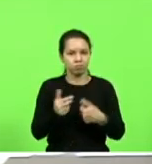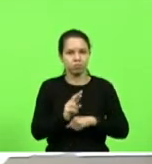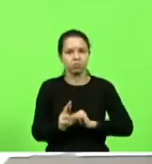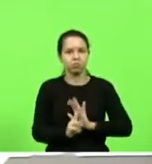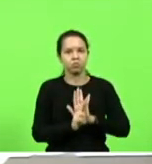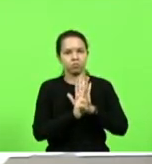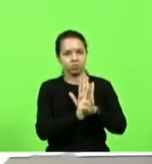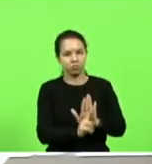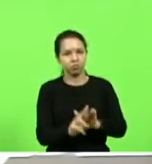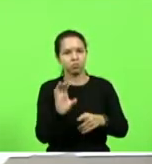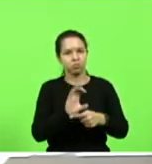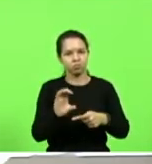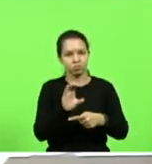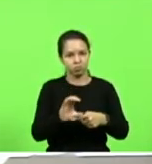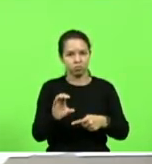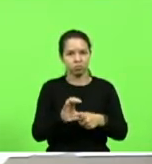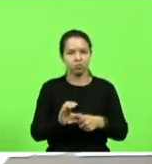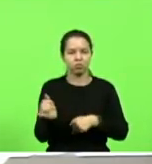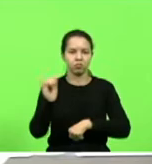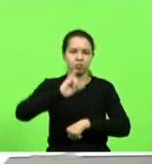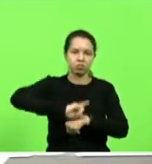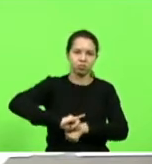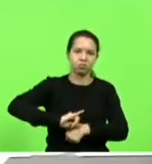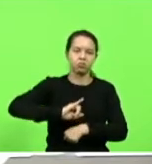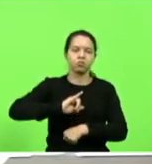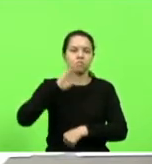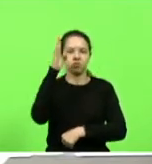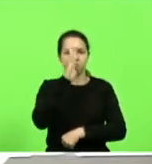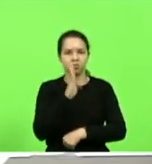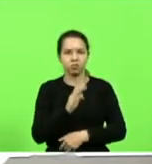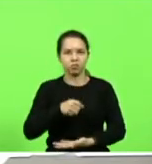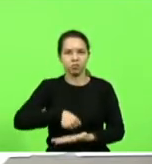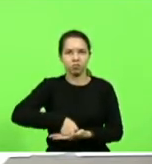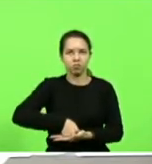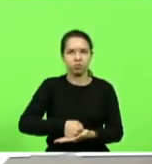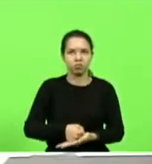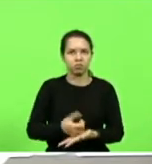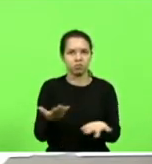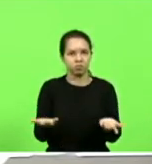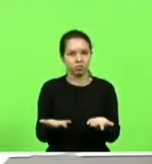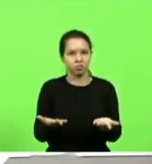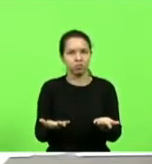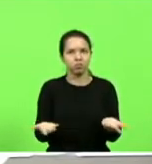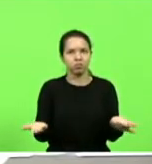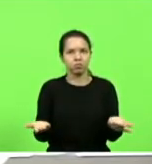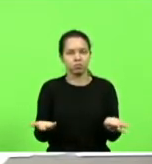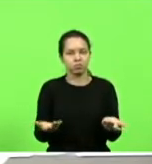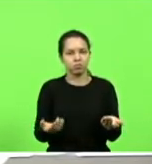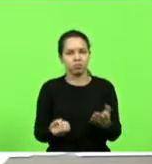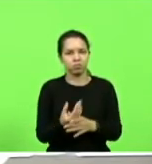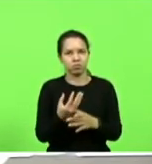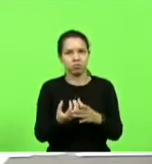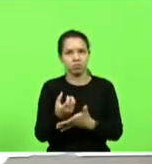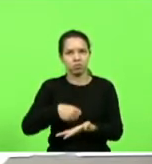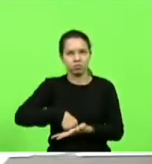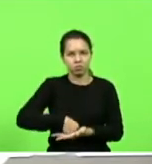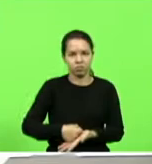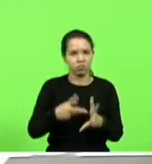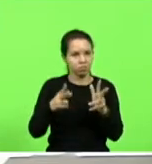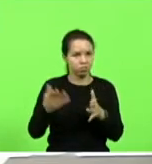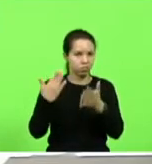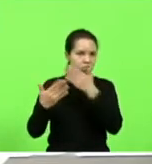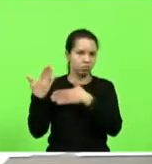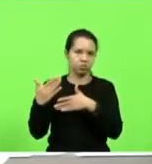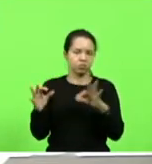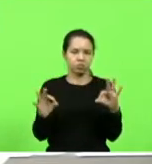muito Curitibanos como a capital nacional do alho, mas agora não se cultiva tanto alho quanto era antigamente.